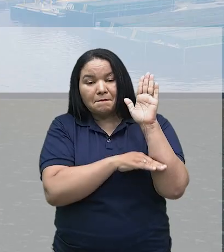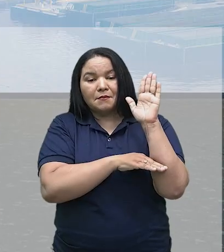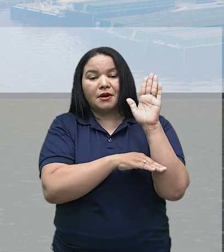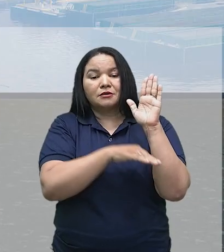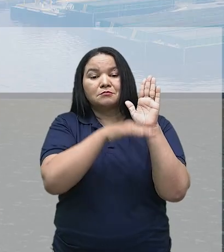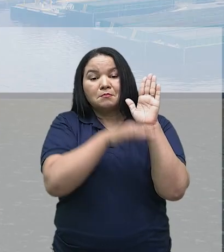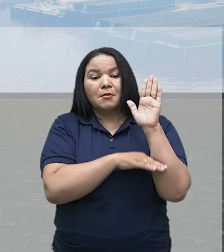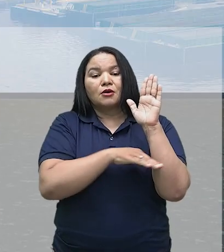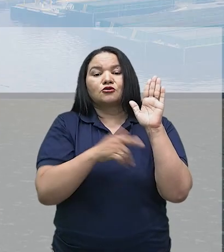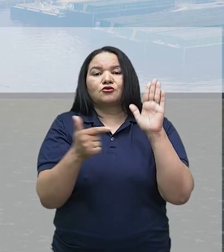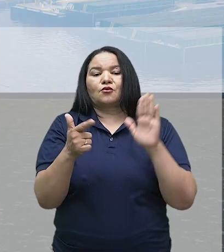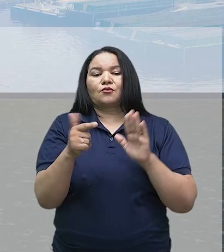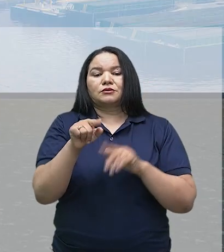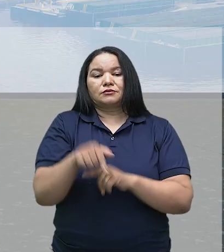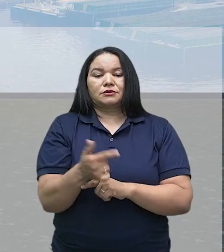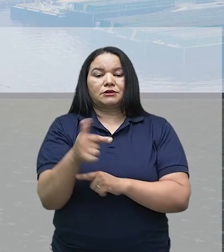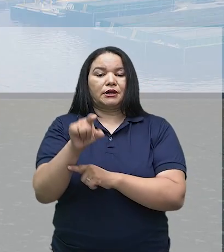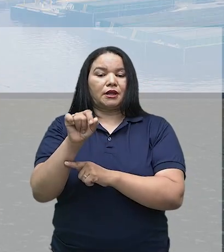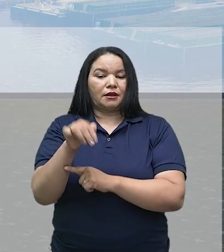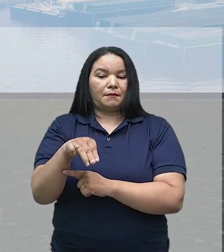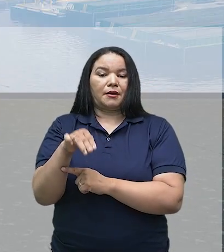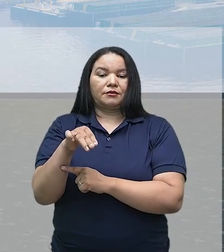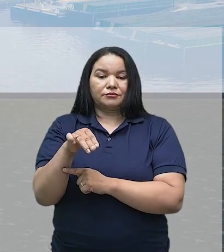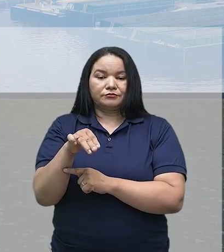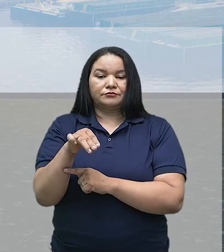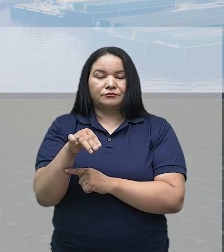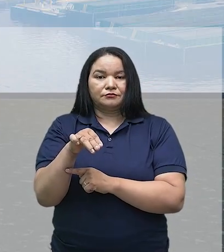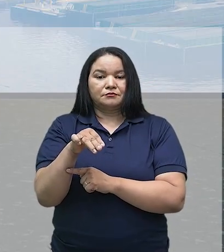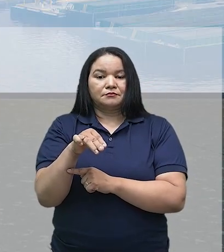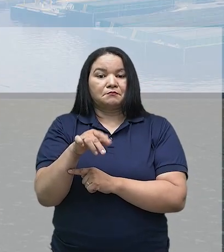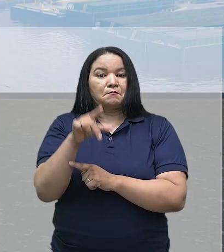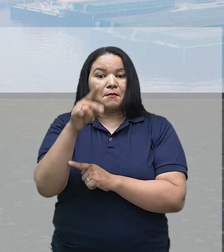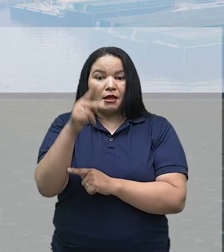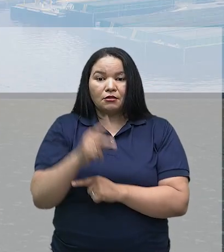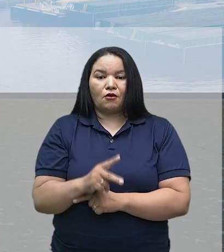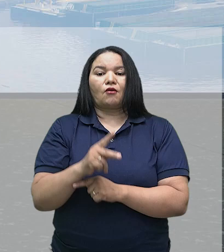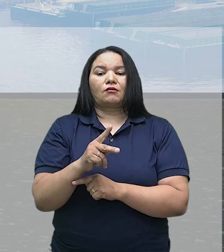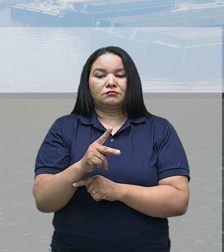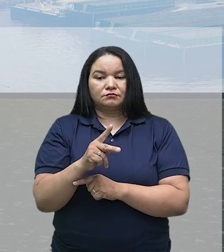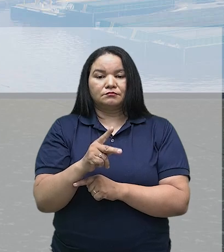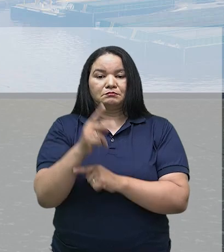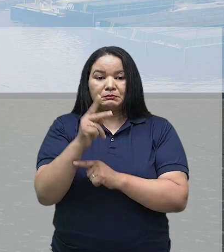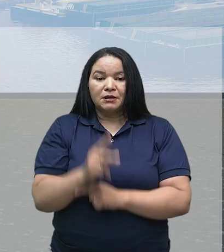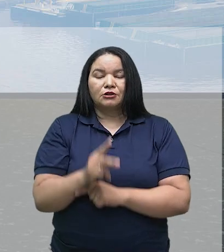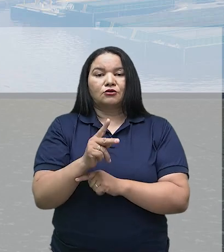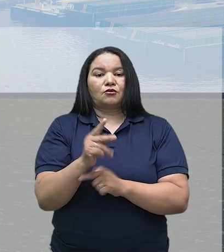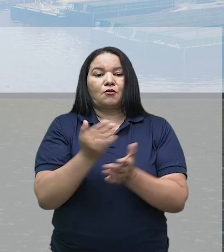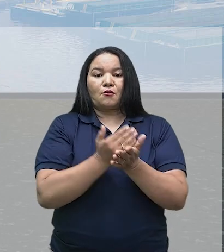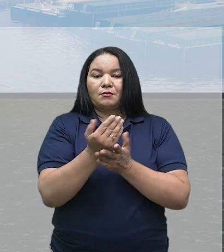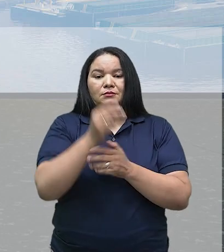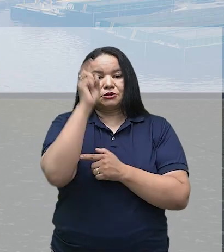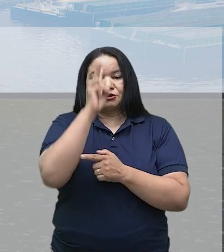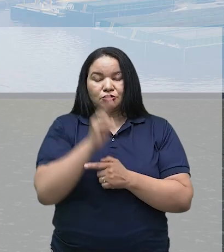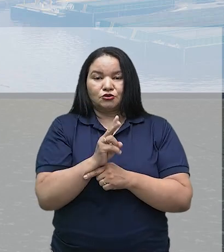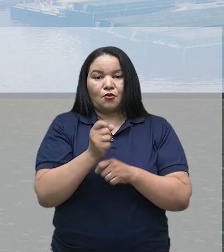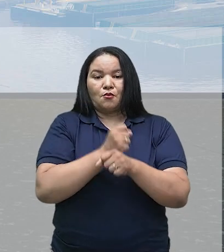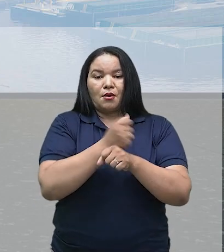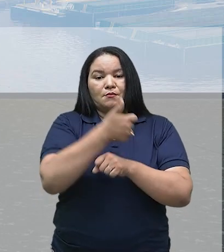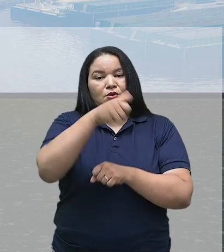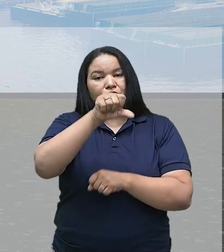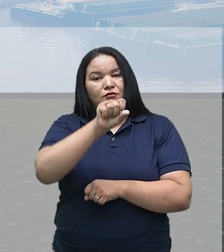isso, marcou 12,70 metros, o menor índice desde o começo da série histórica, que foi no